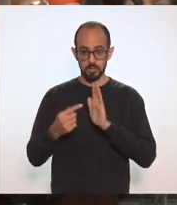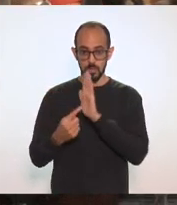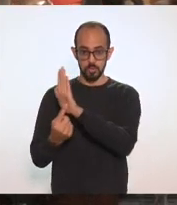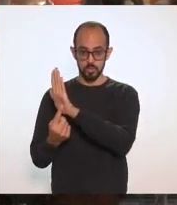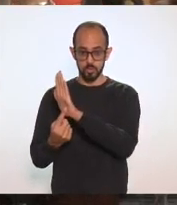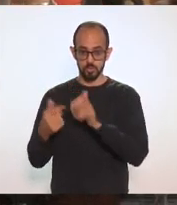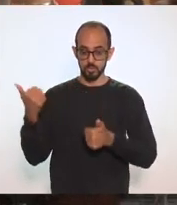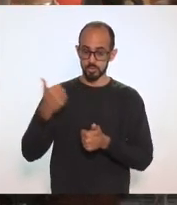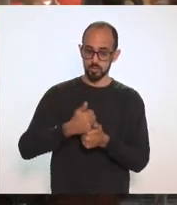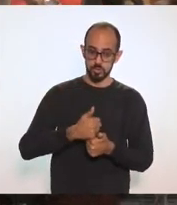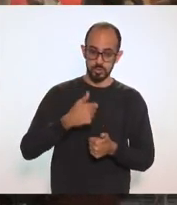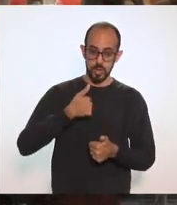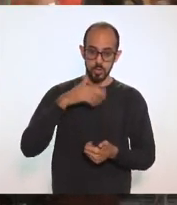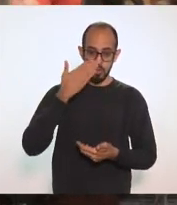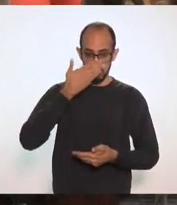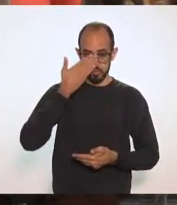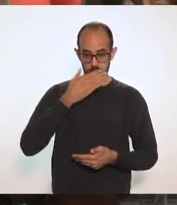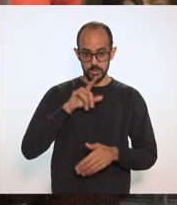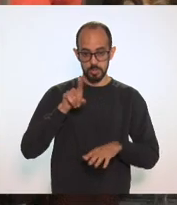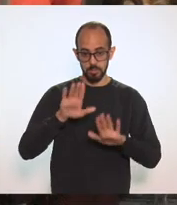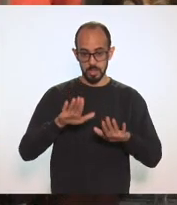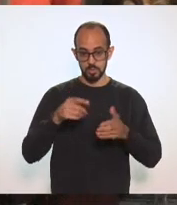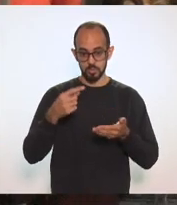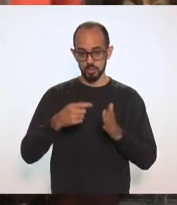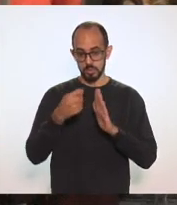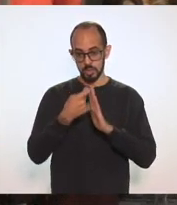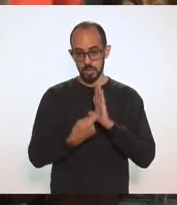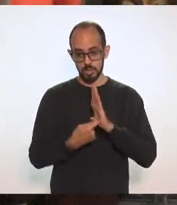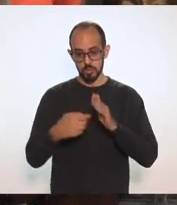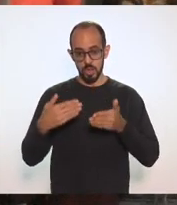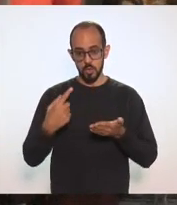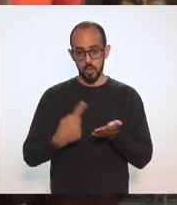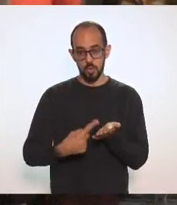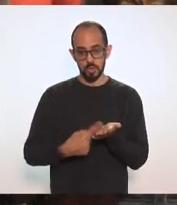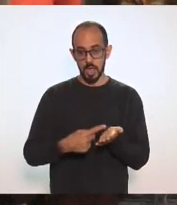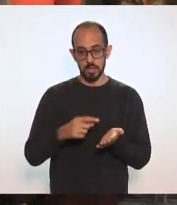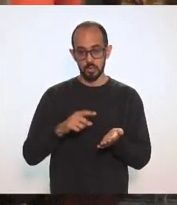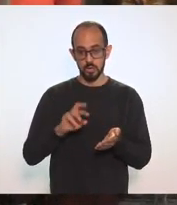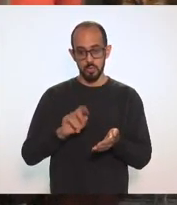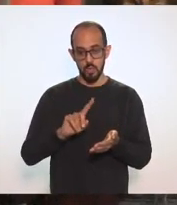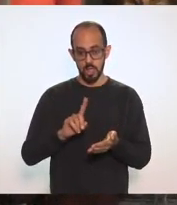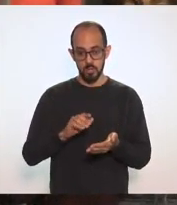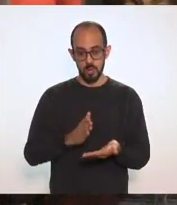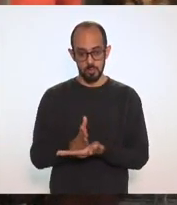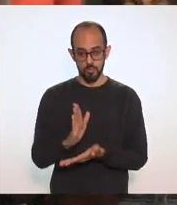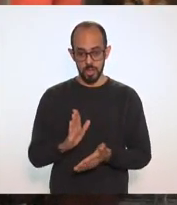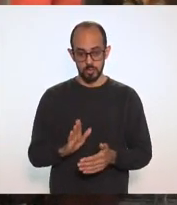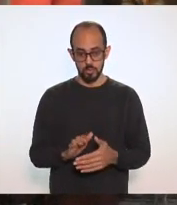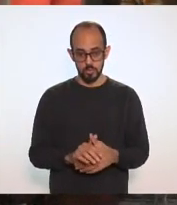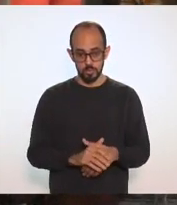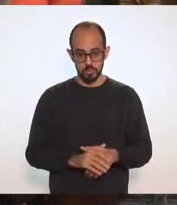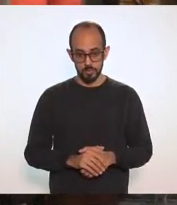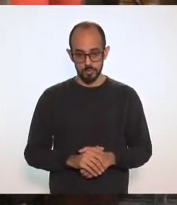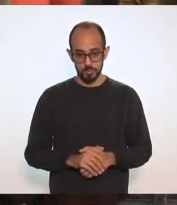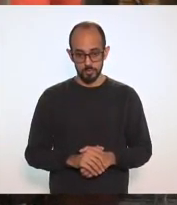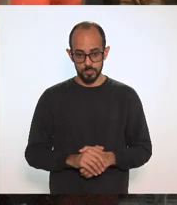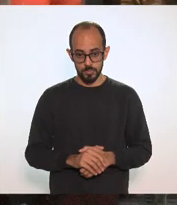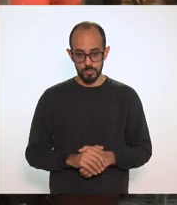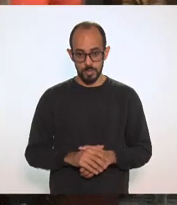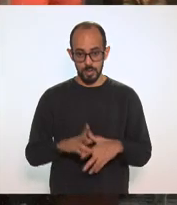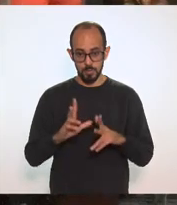li. Mas o texto acordado não era o que foi aprovado, do artigo 4º. Mas não tem problema. Mas é o mesmo